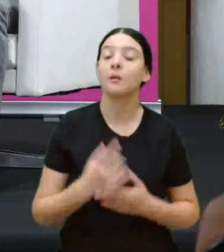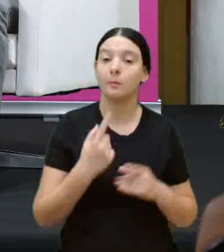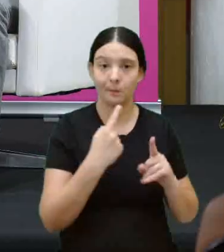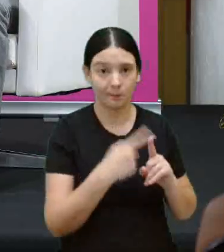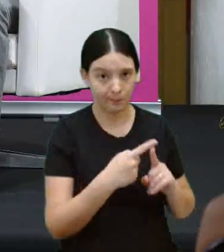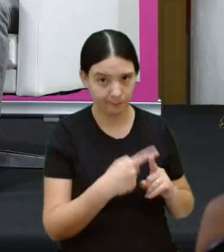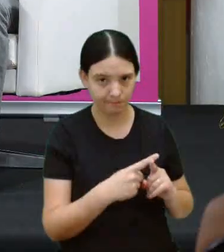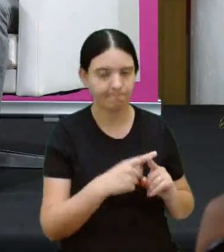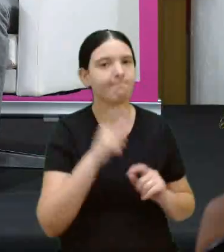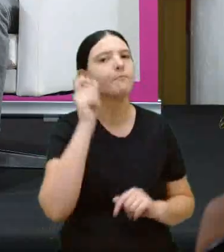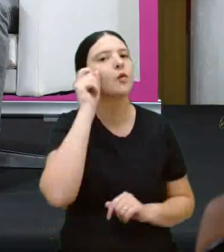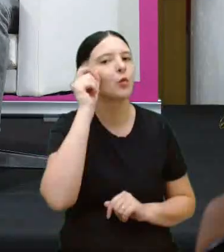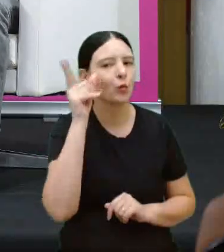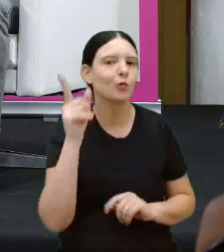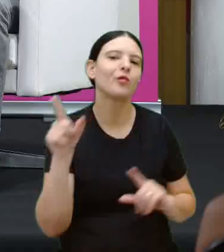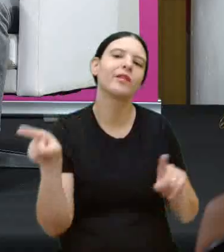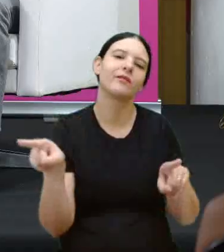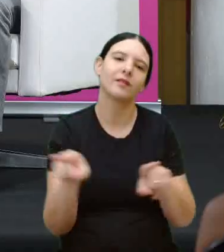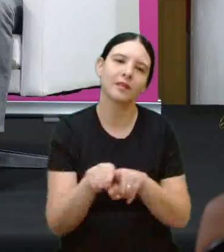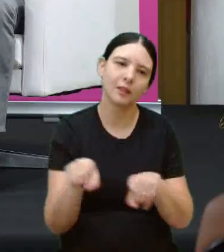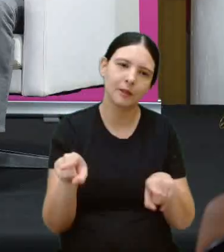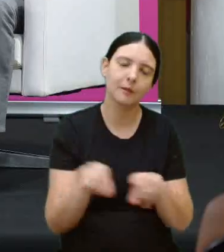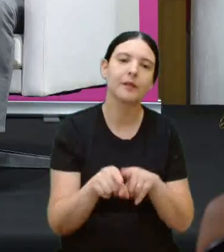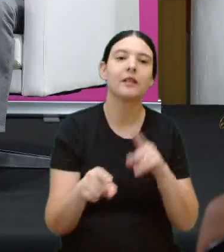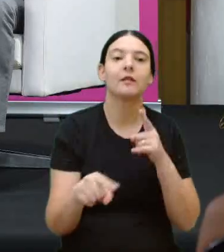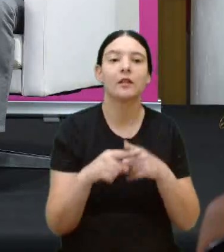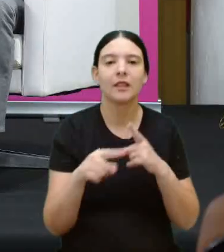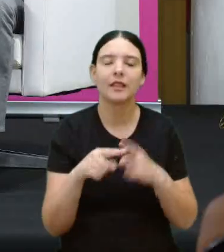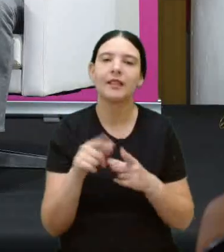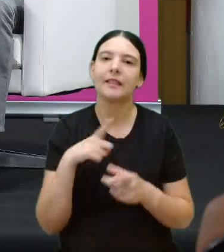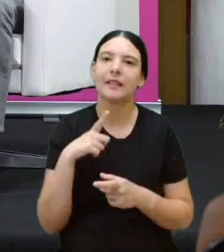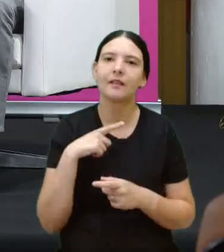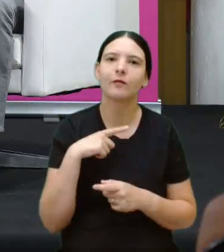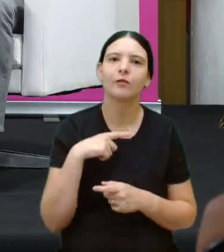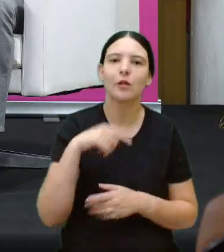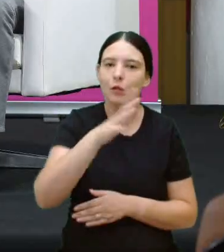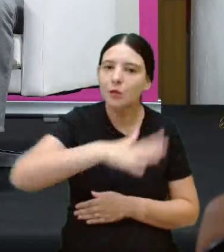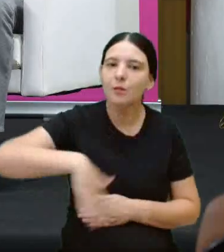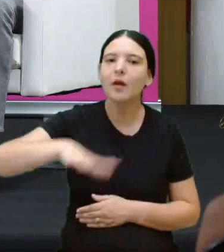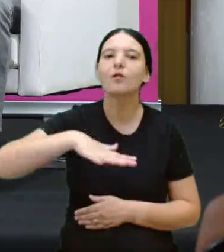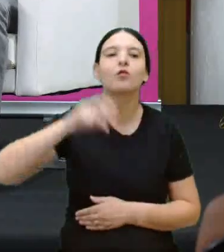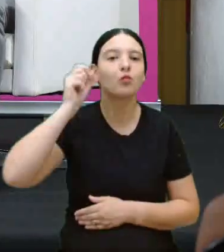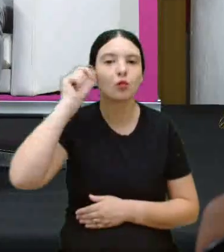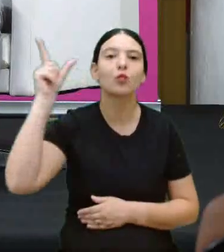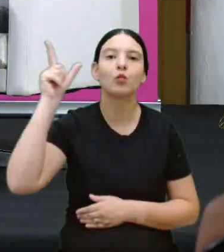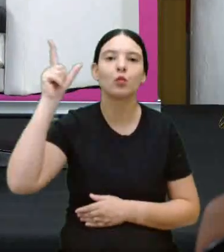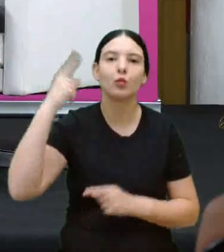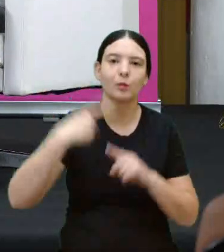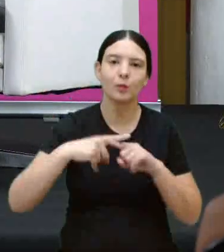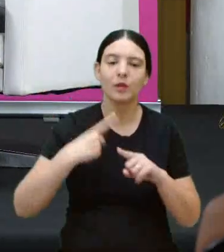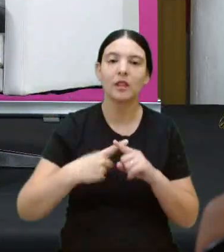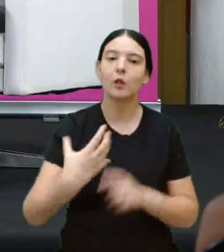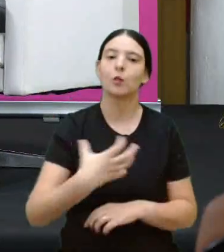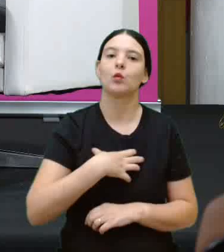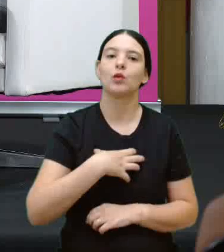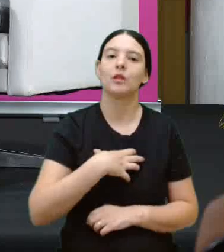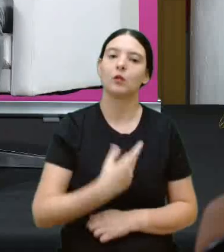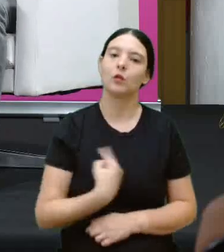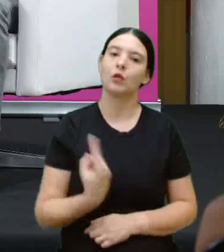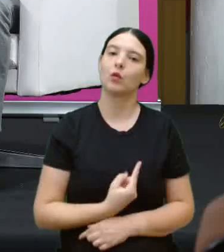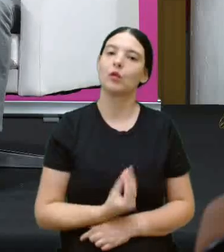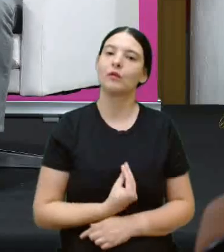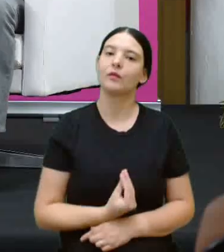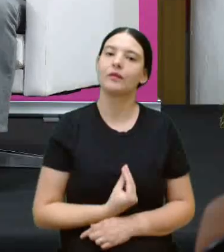também um dispositivo nas suas instituições, que é um espaço de cultura. E a cultura tem a ver com a forma como a gente vive as coisas, como a gente